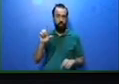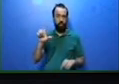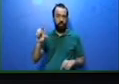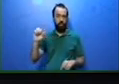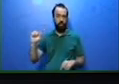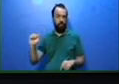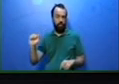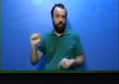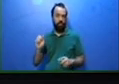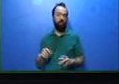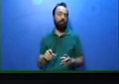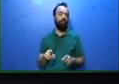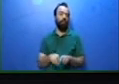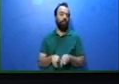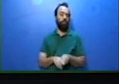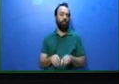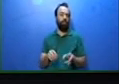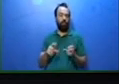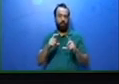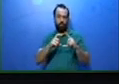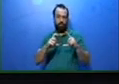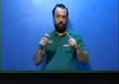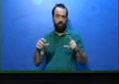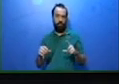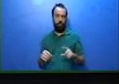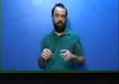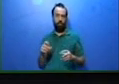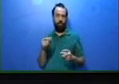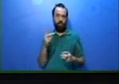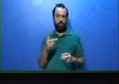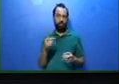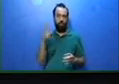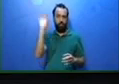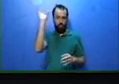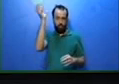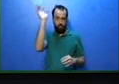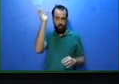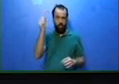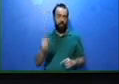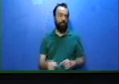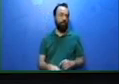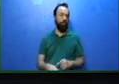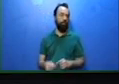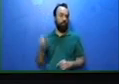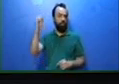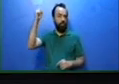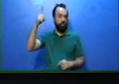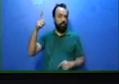com 2 lâmpadas, e a tirinha do Pedro, ok?